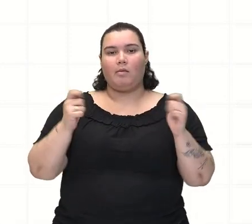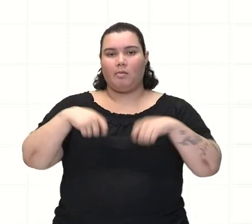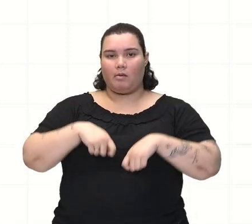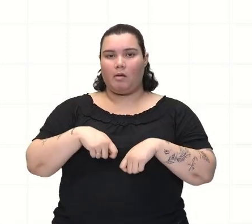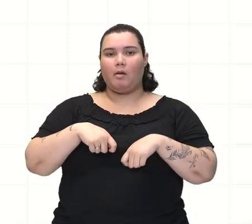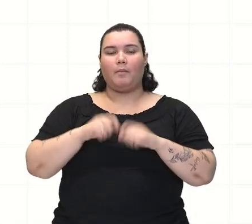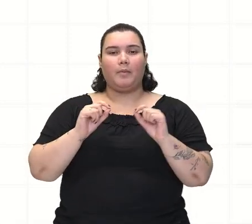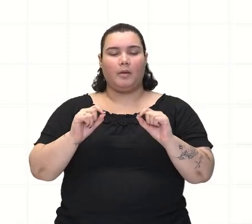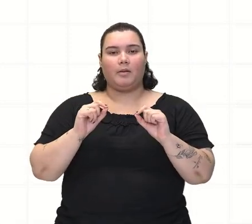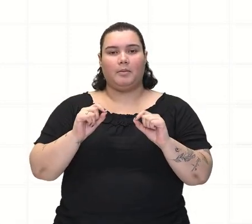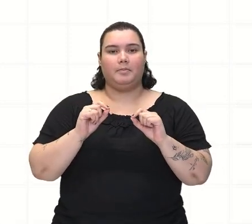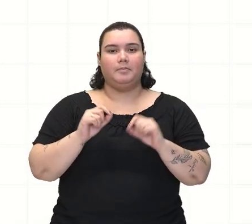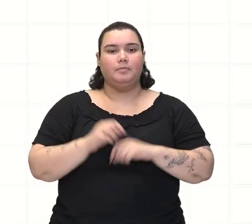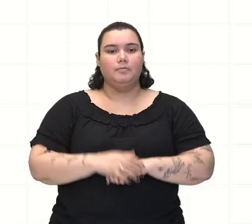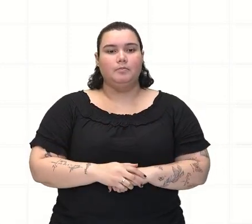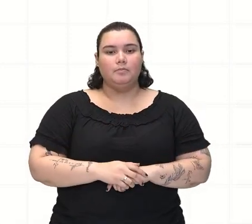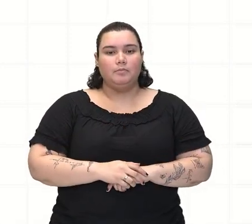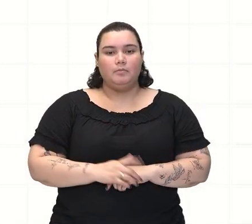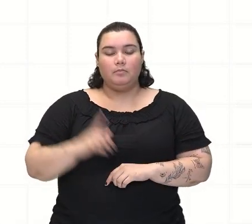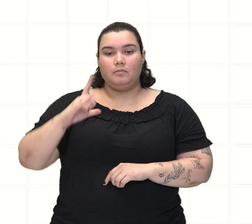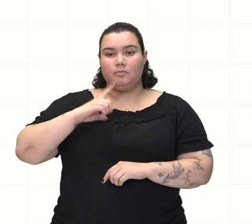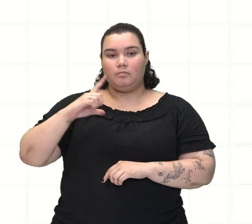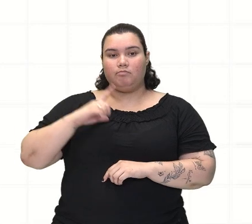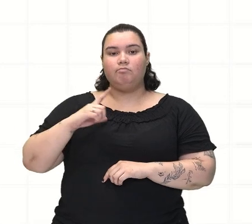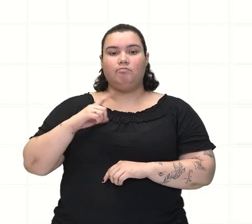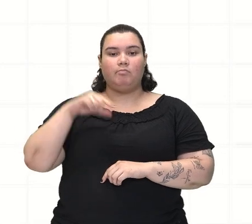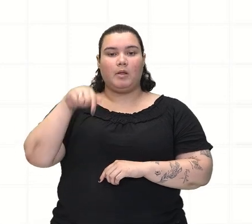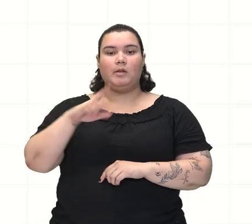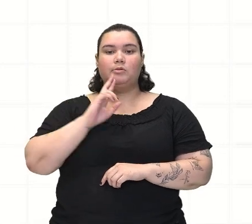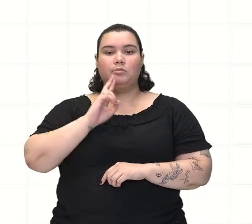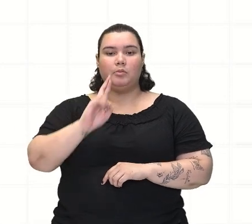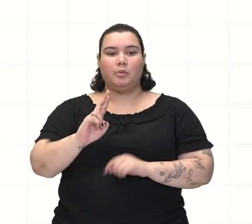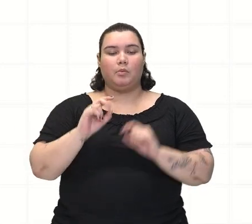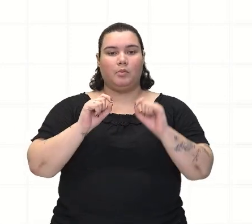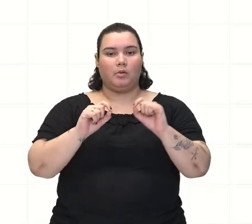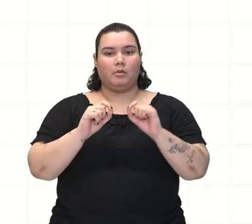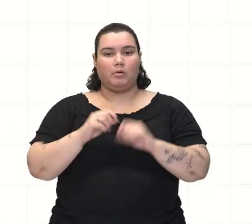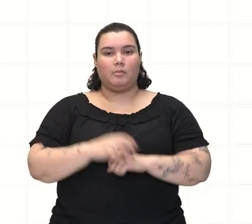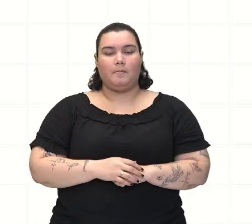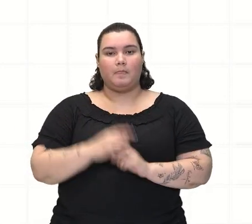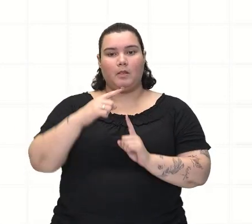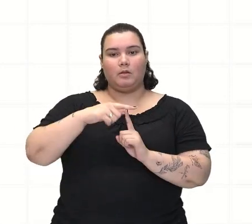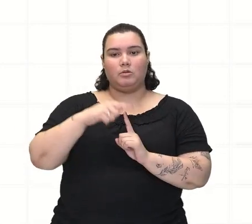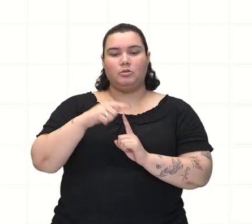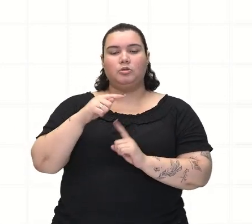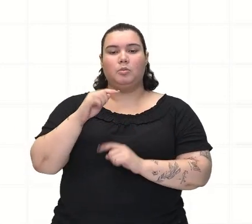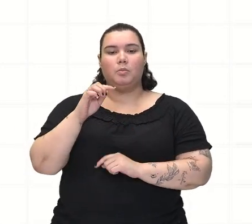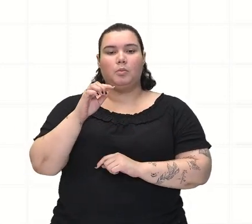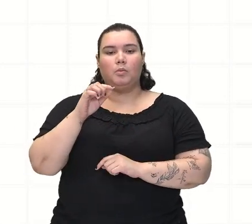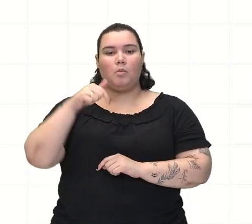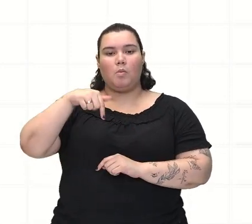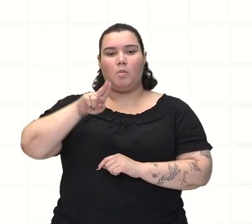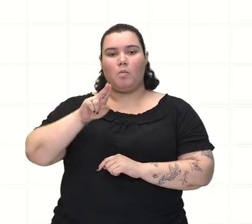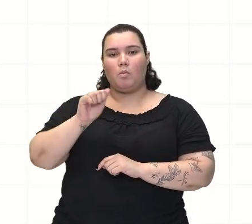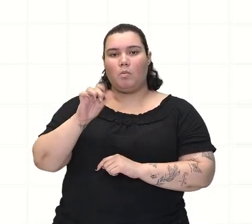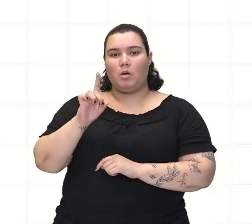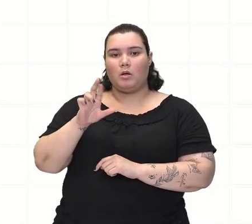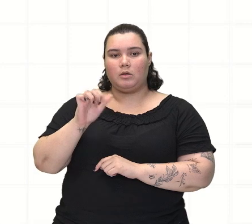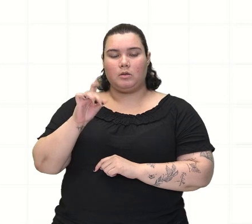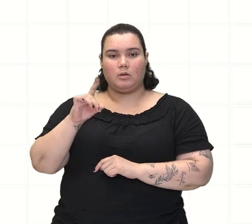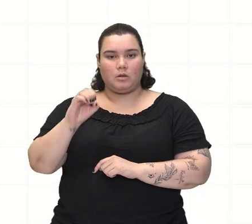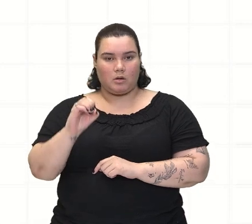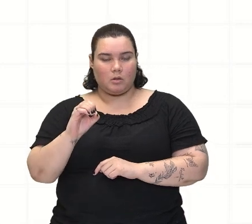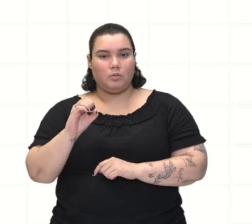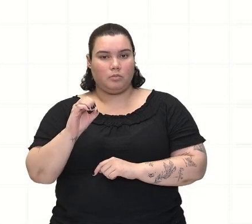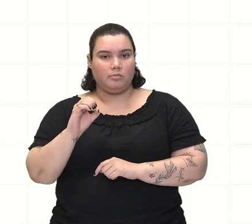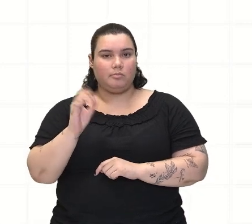né, ter um quadrado perfeito. Então, observe que se eu somar 9 no primeiro membro e no